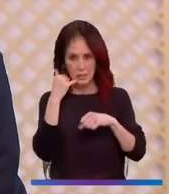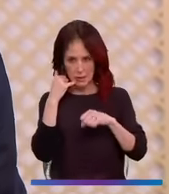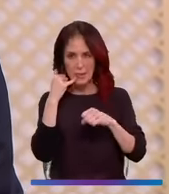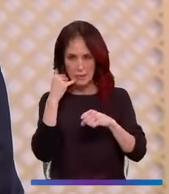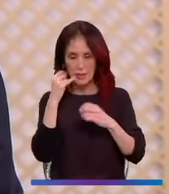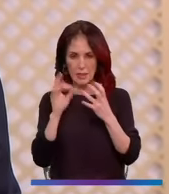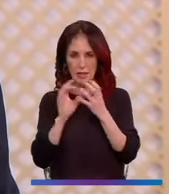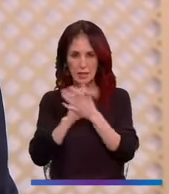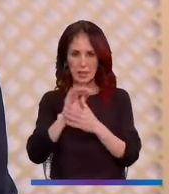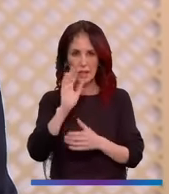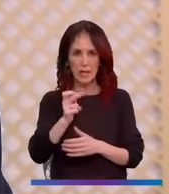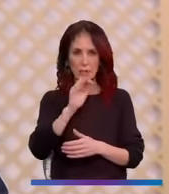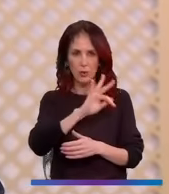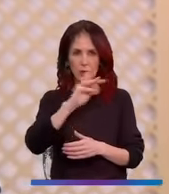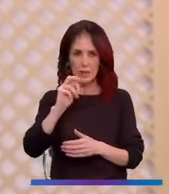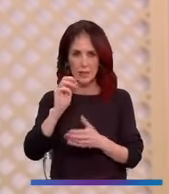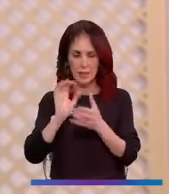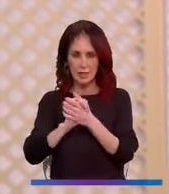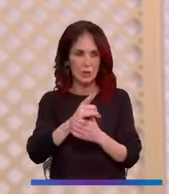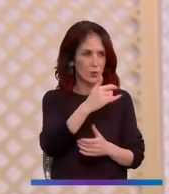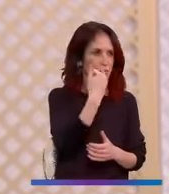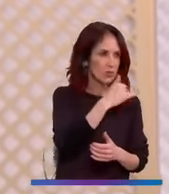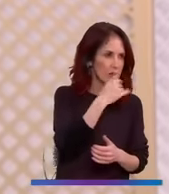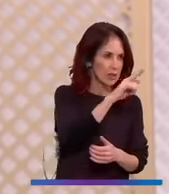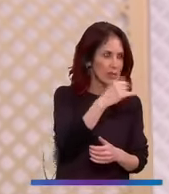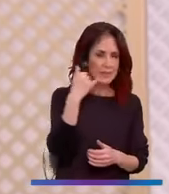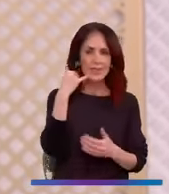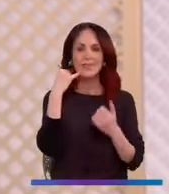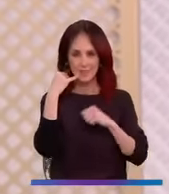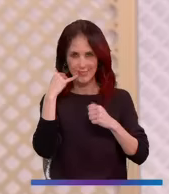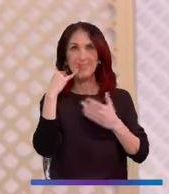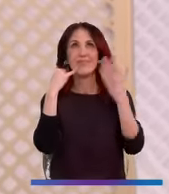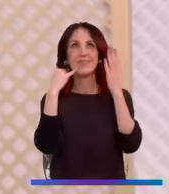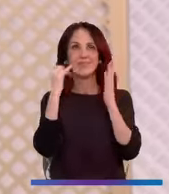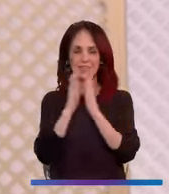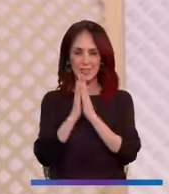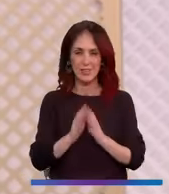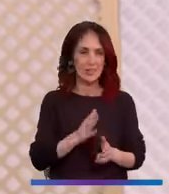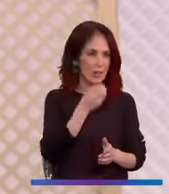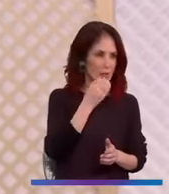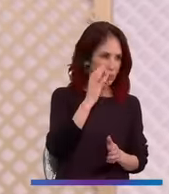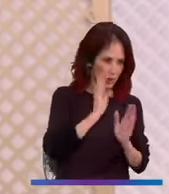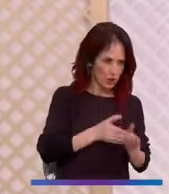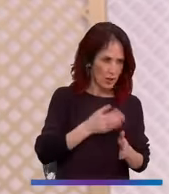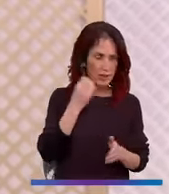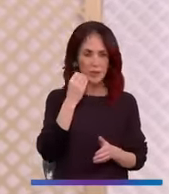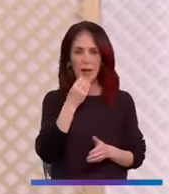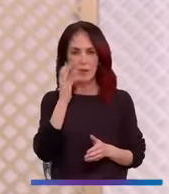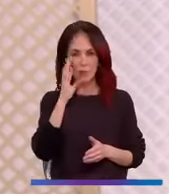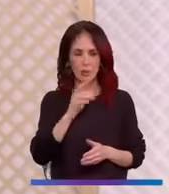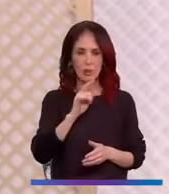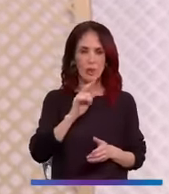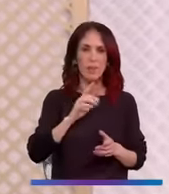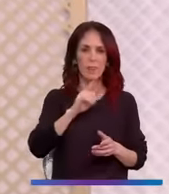casada, sou. Há 43 anos. E é feliz? Sim, sim, graças a Deus. Já almoçou, minha querida amiga? Já almocei